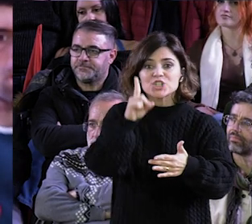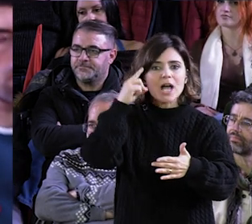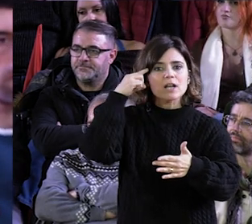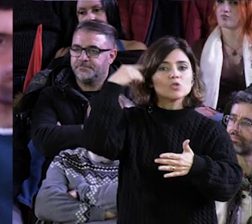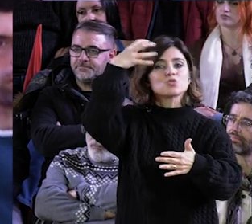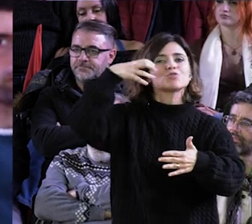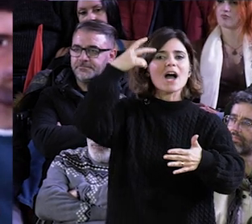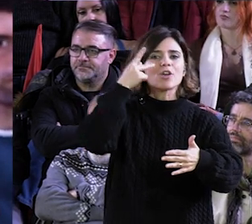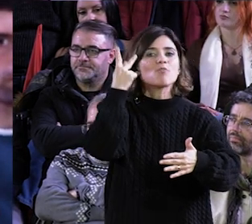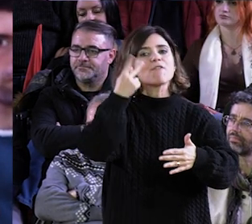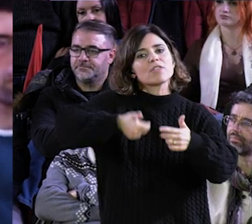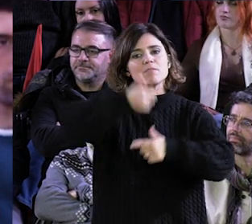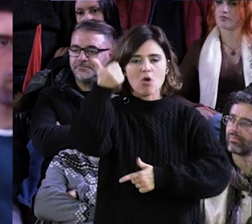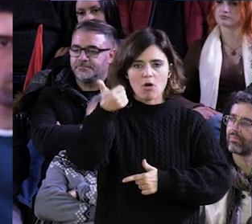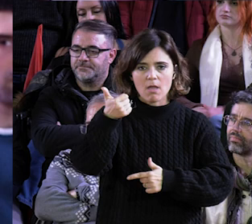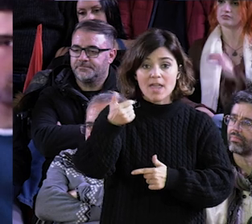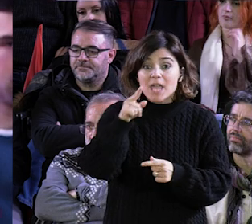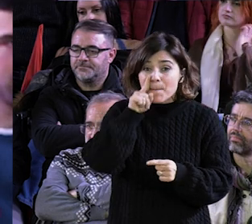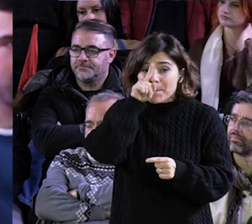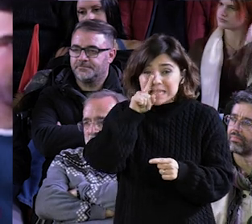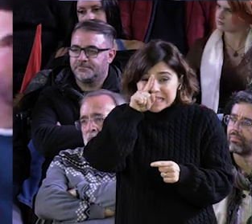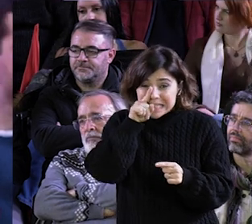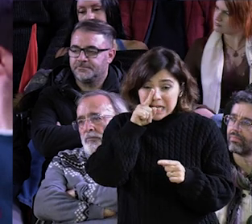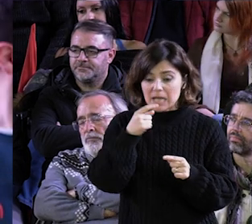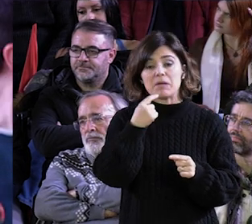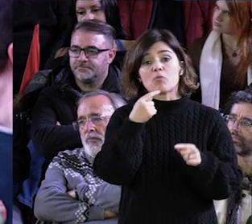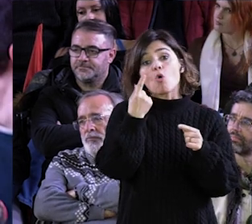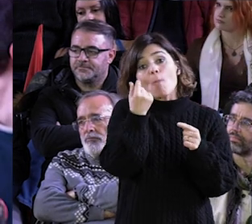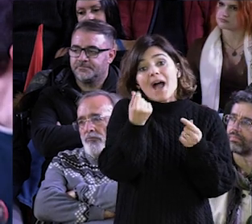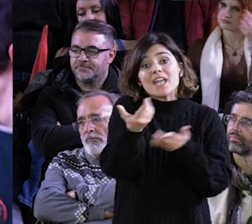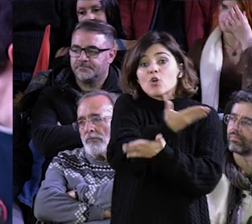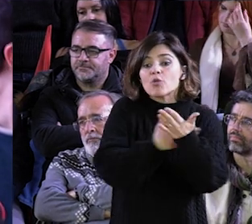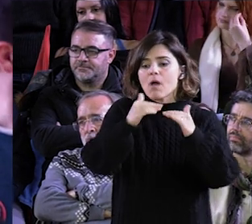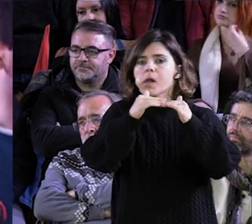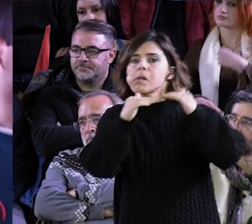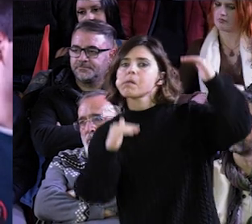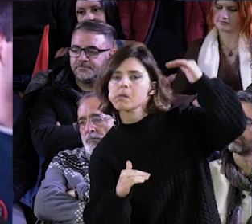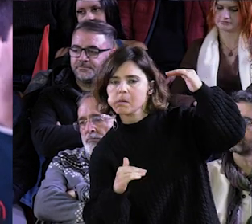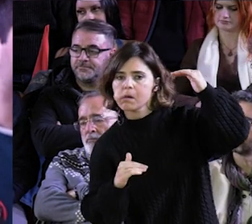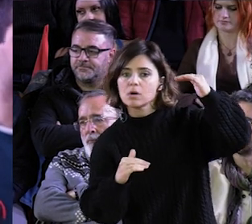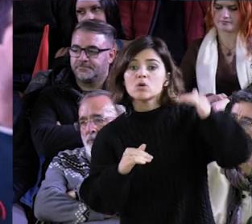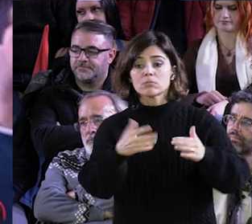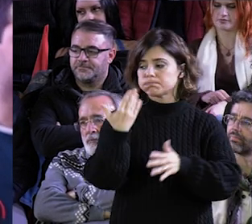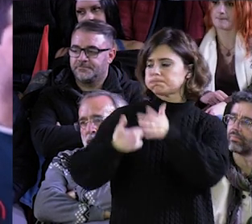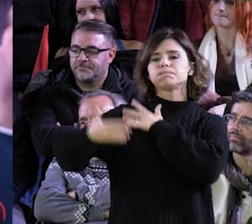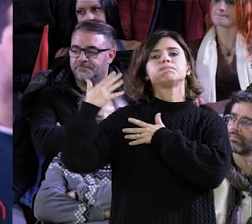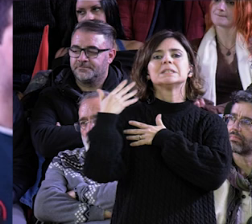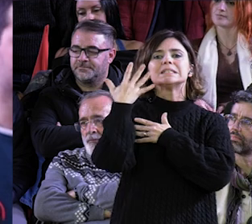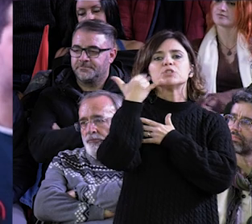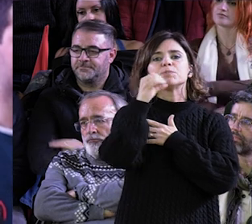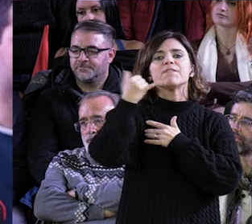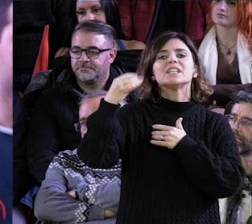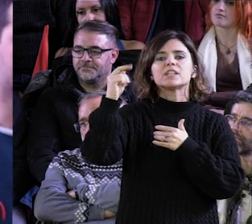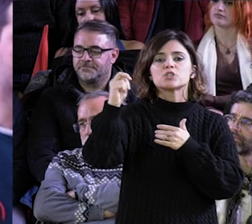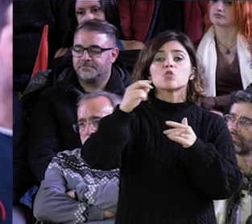uma economia que é desigual e que é injusta. Vamos a 2023. Os 5 maiores bancos privados em Portugal